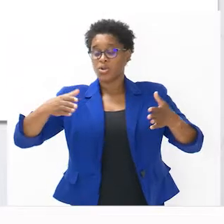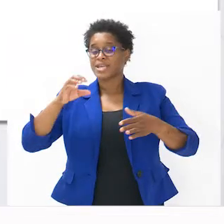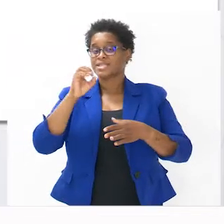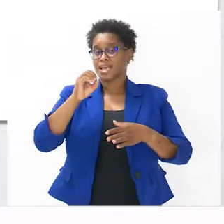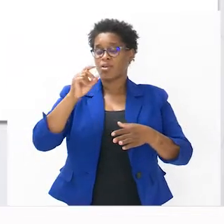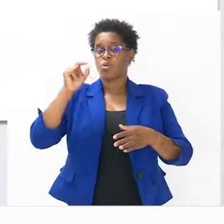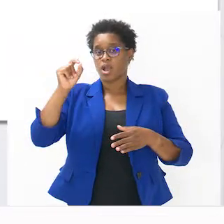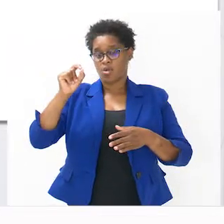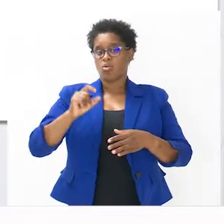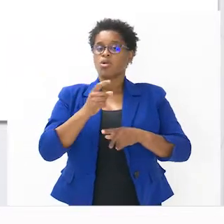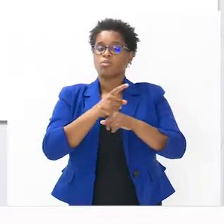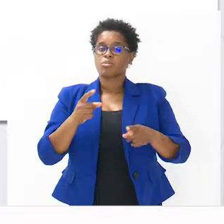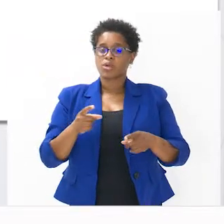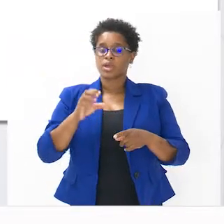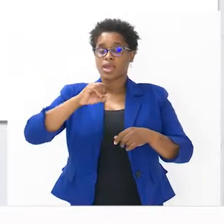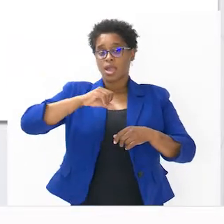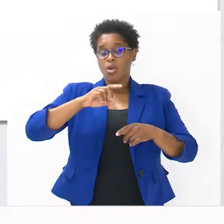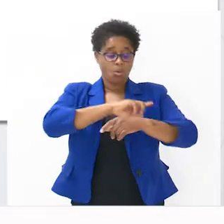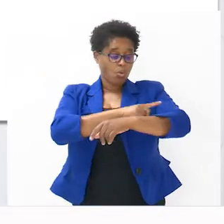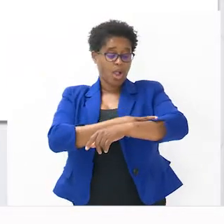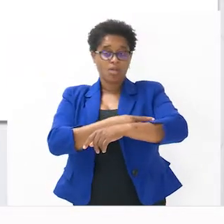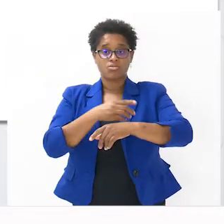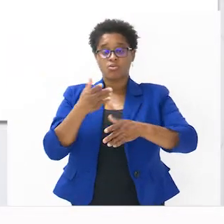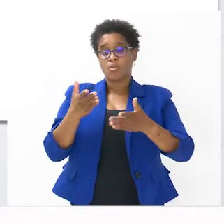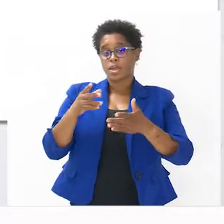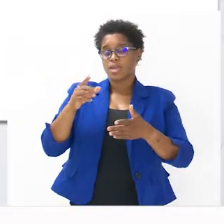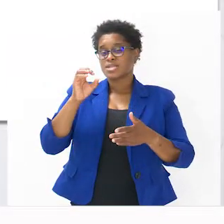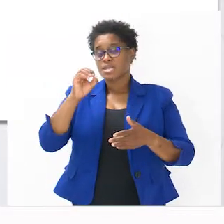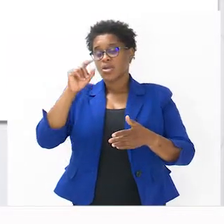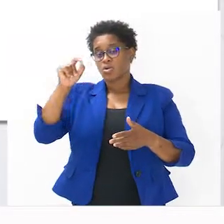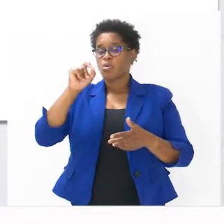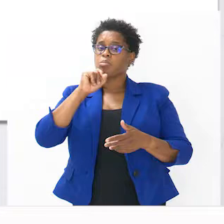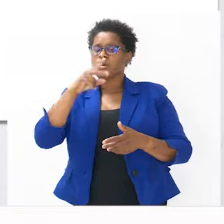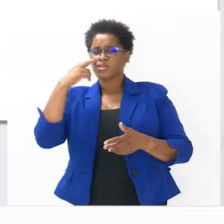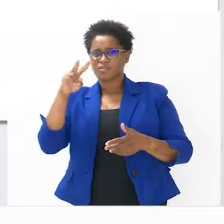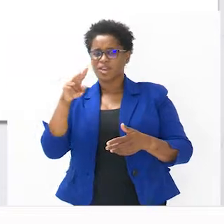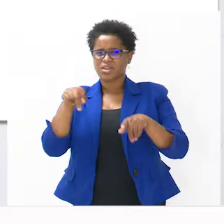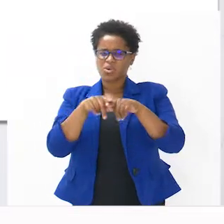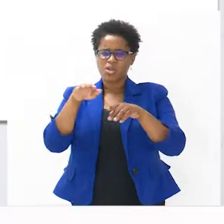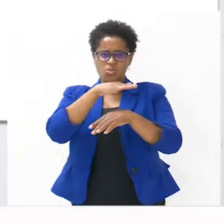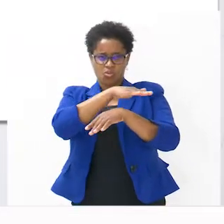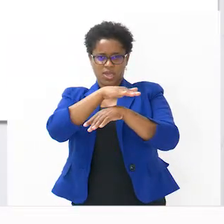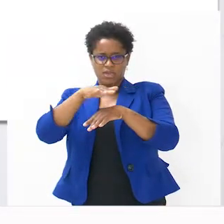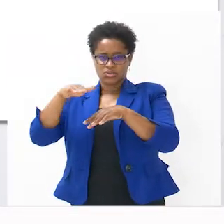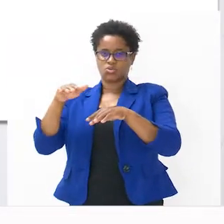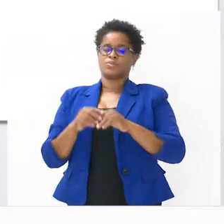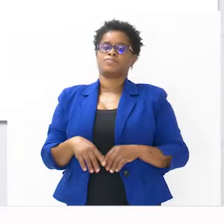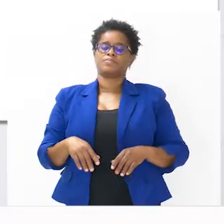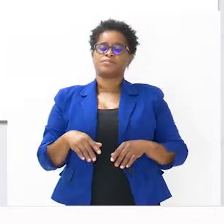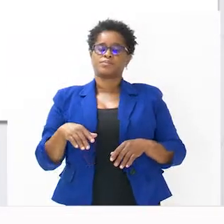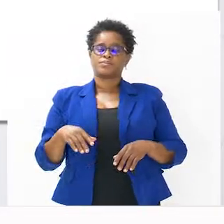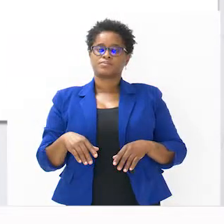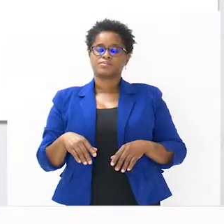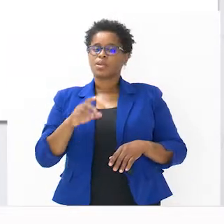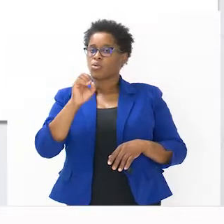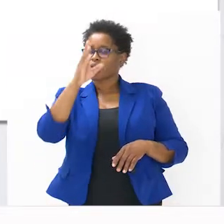ângulo que mede 0 grau, vocês podem ver aqui, fica no eixo vertical,